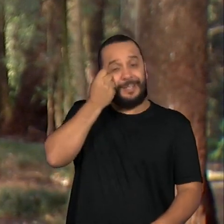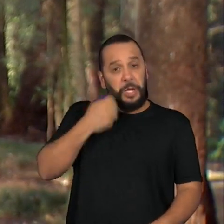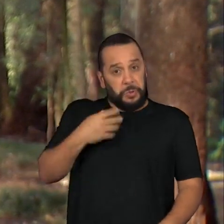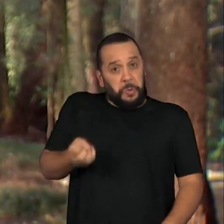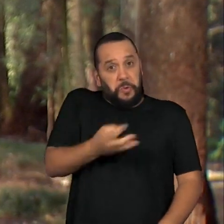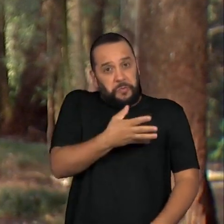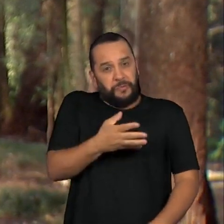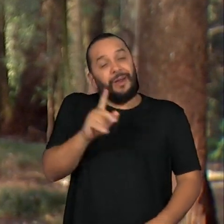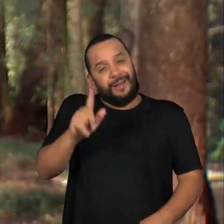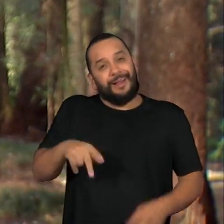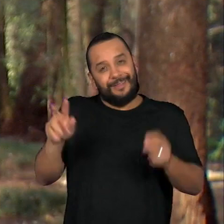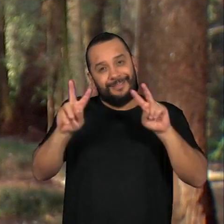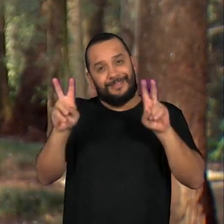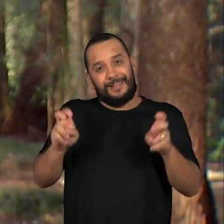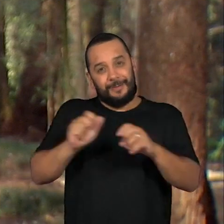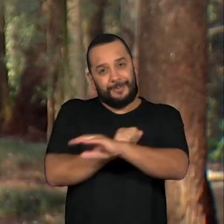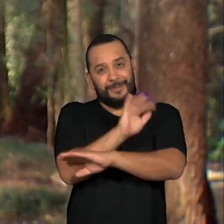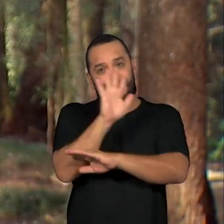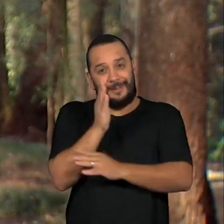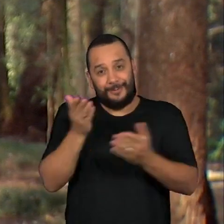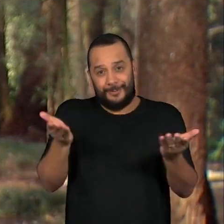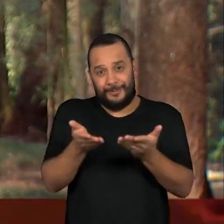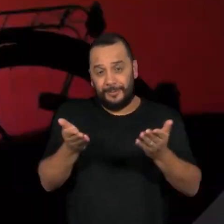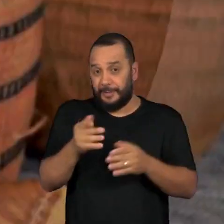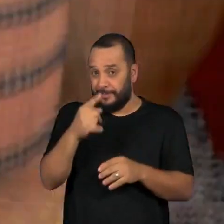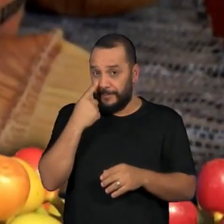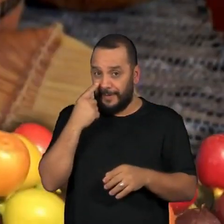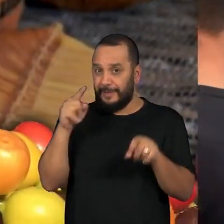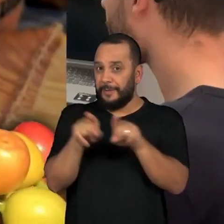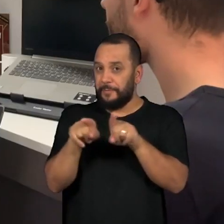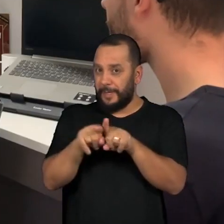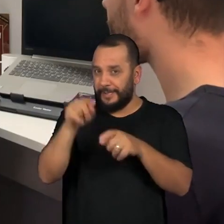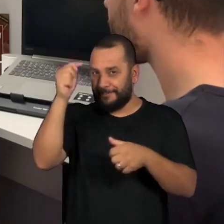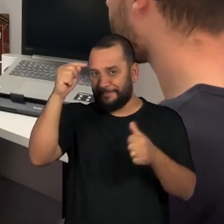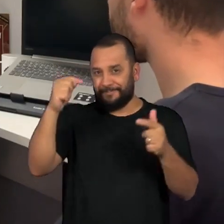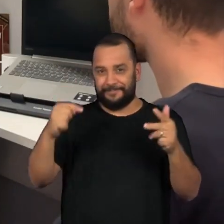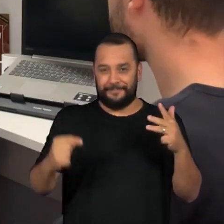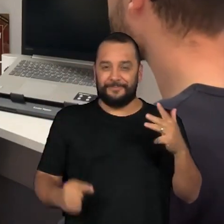do Repórter Eco de hoje. E você vai ver também.